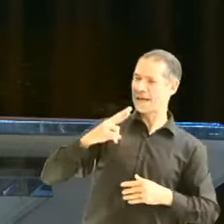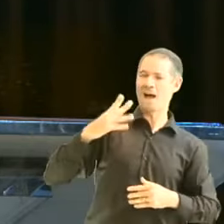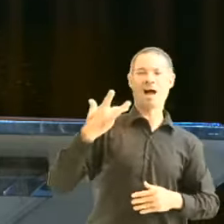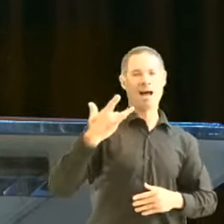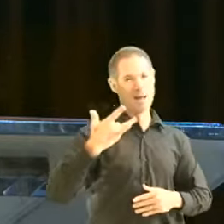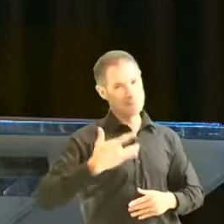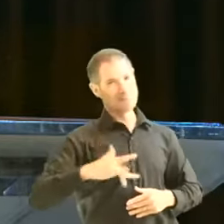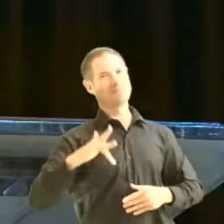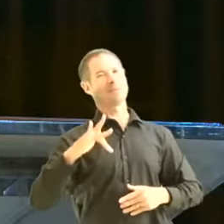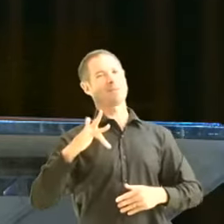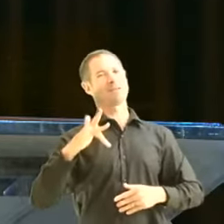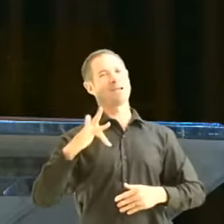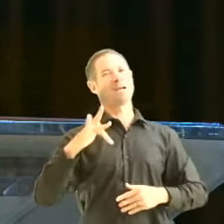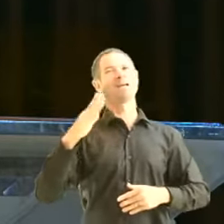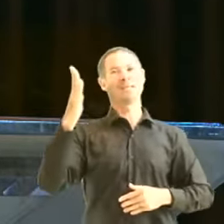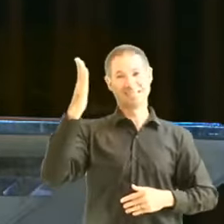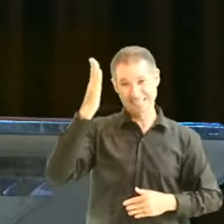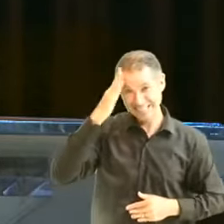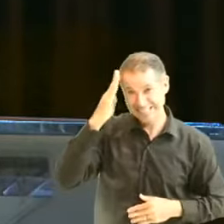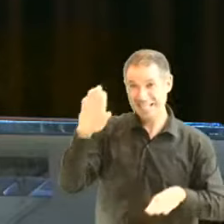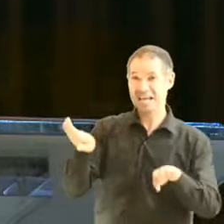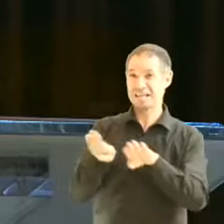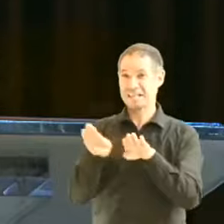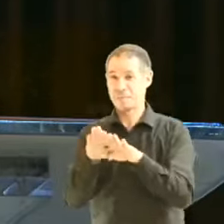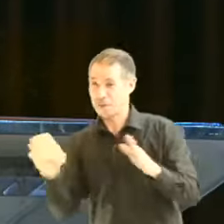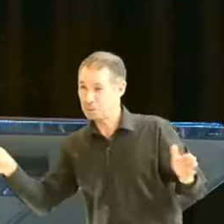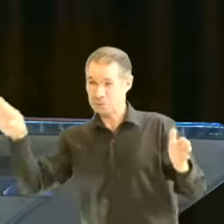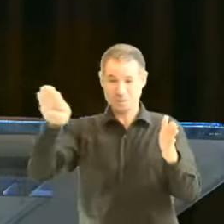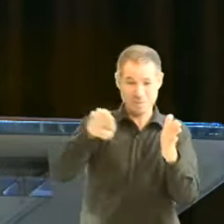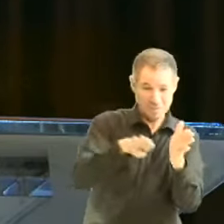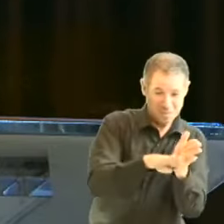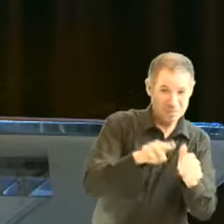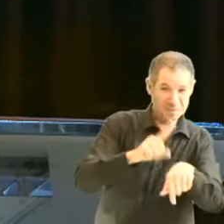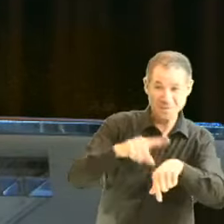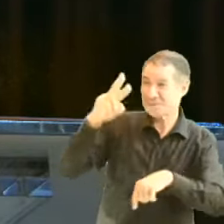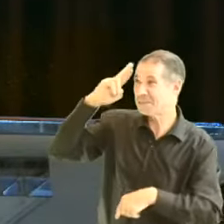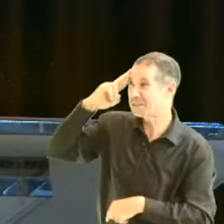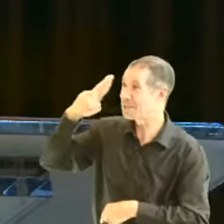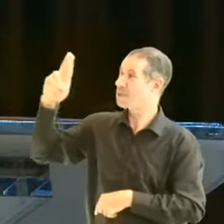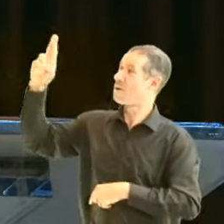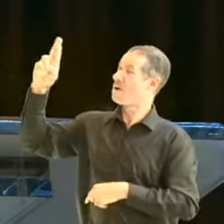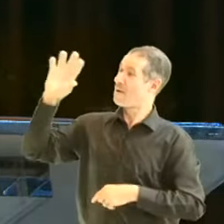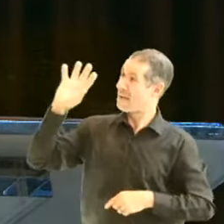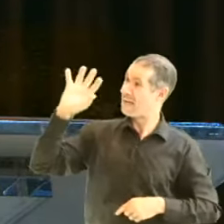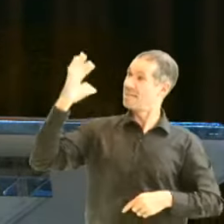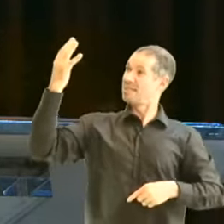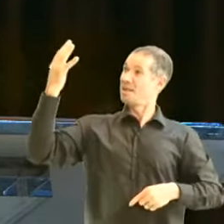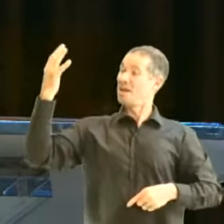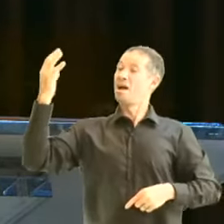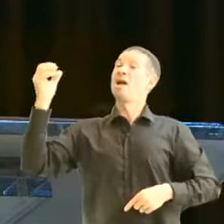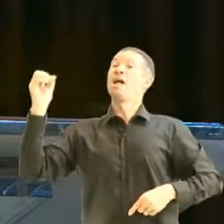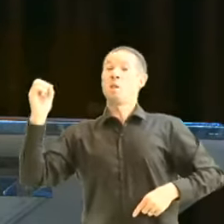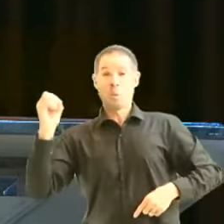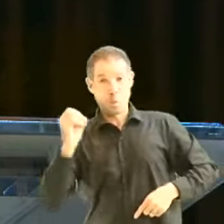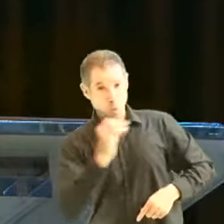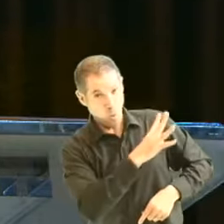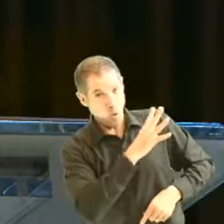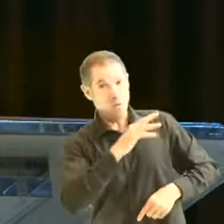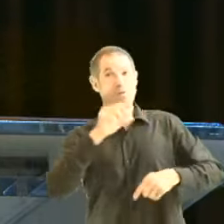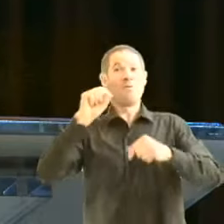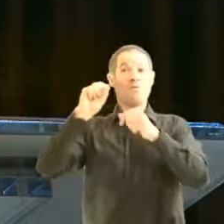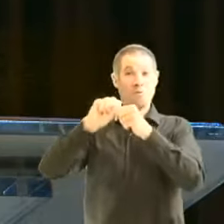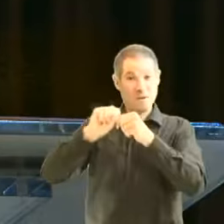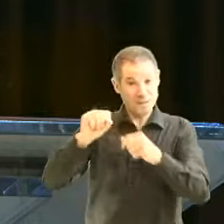misericórdia. Sei também que chegará o tempo em que o Senhor vai realizar novamente os